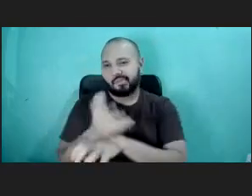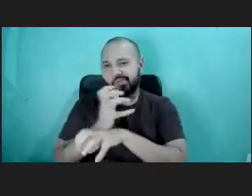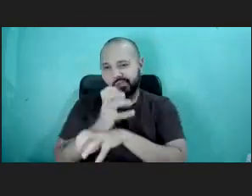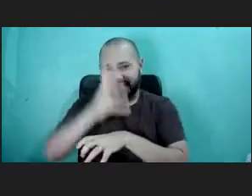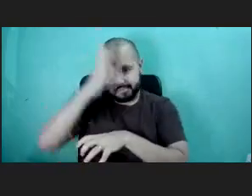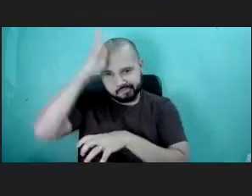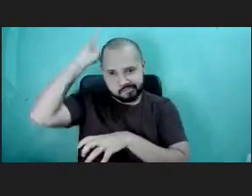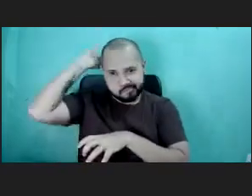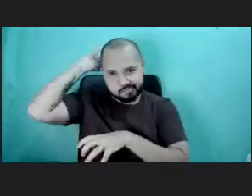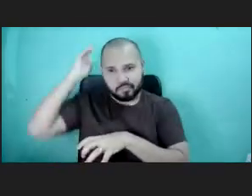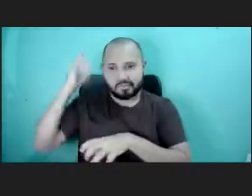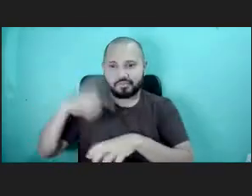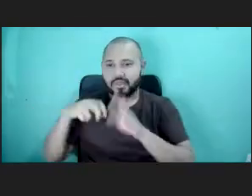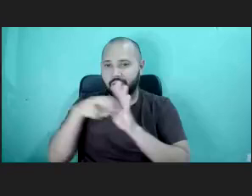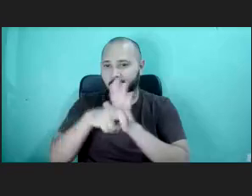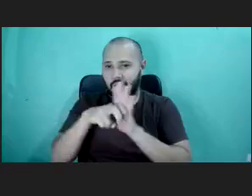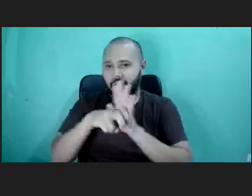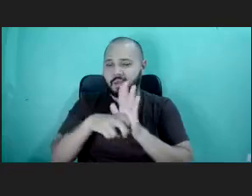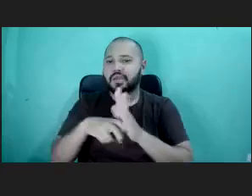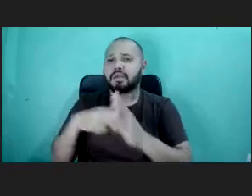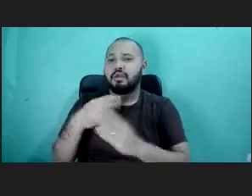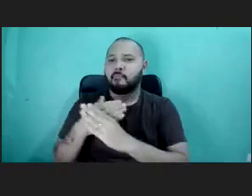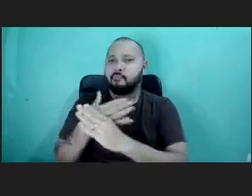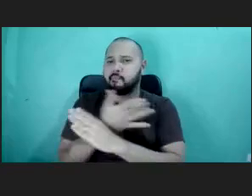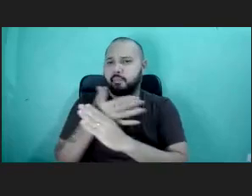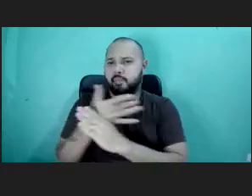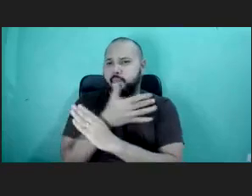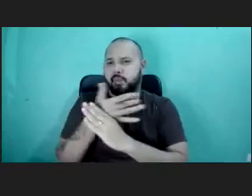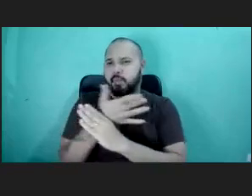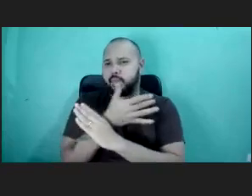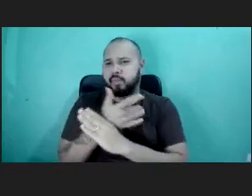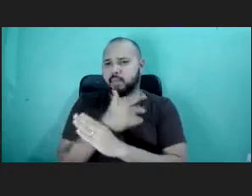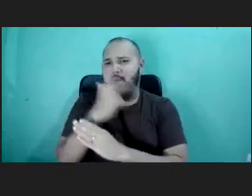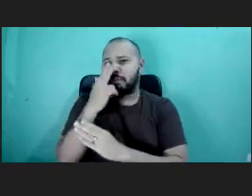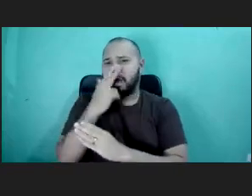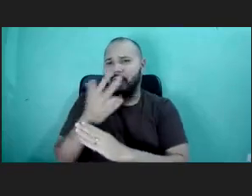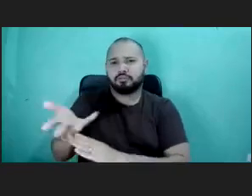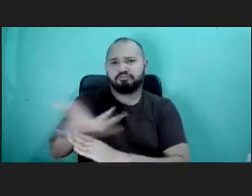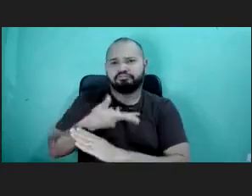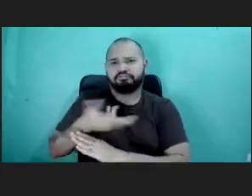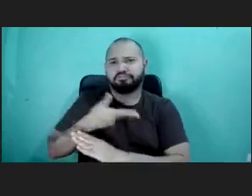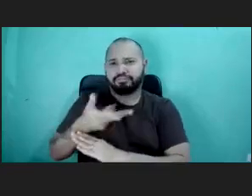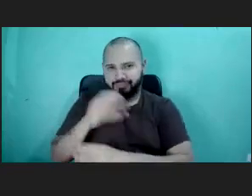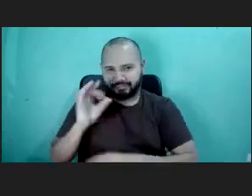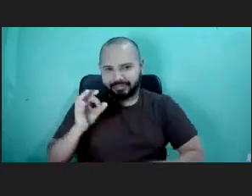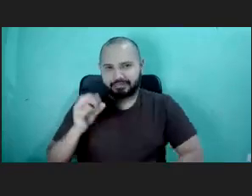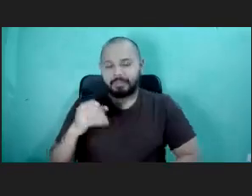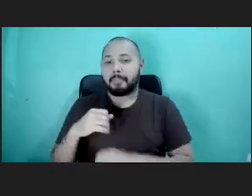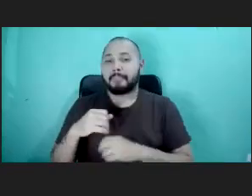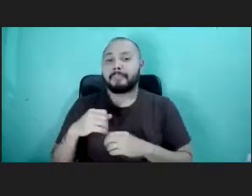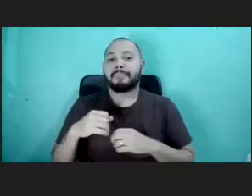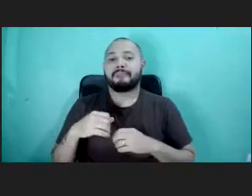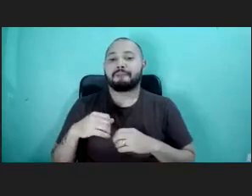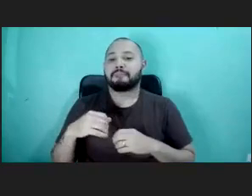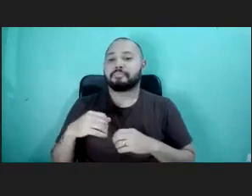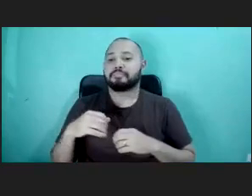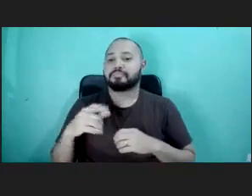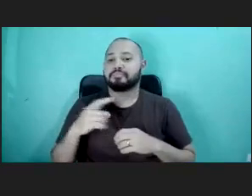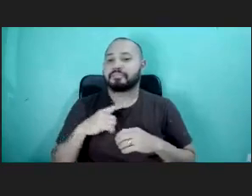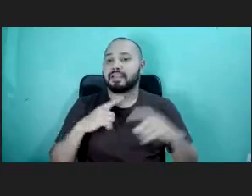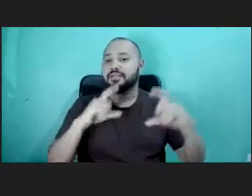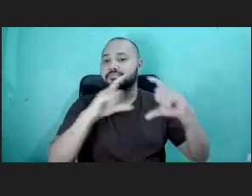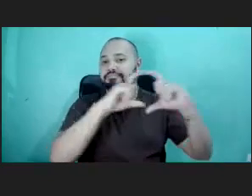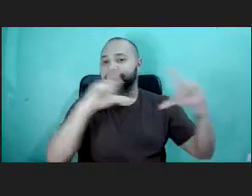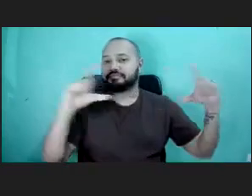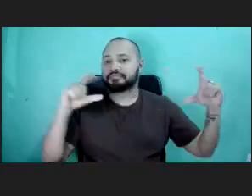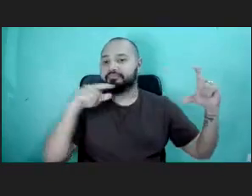uma cadeira de rodas, e essa cadeira de rodas está pegando fogo como se estivesse em alta velocidade, né? E aí ao lado tem a